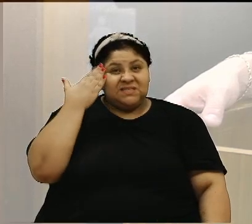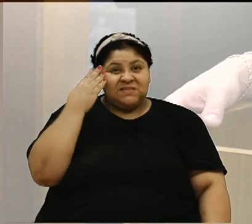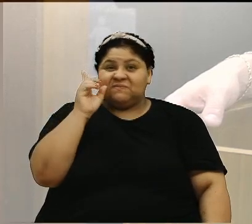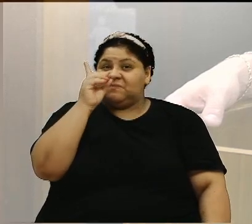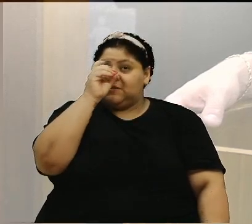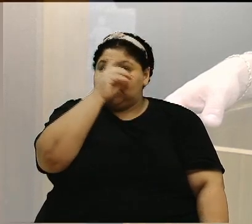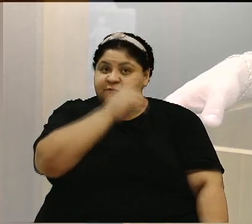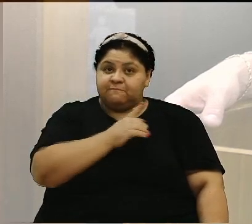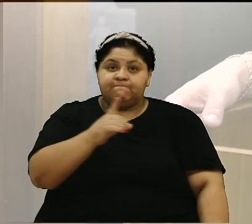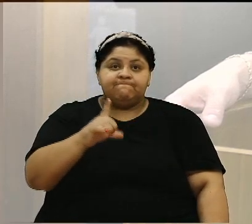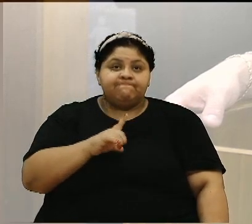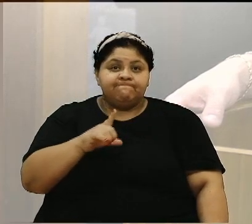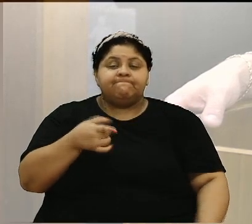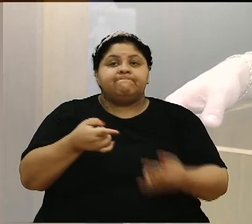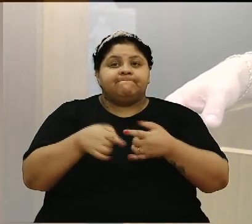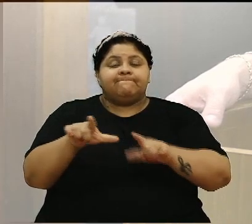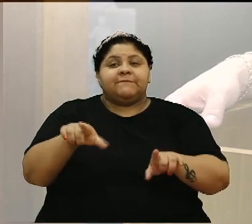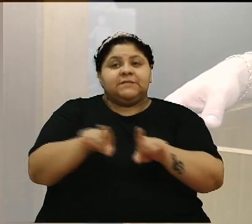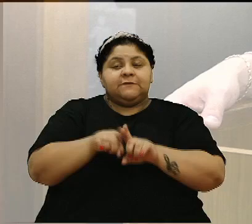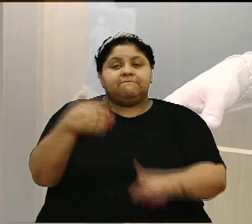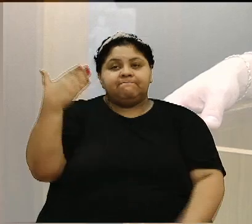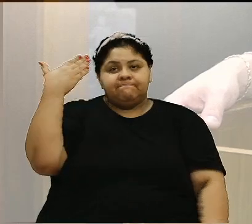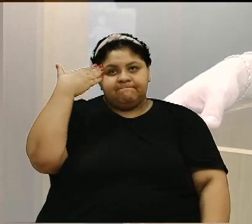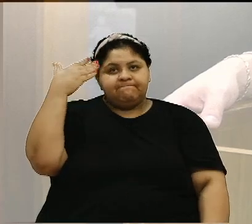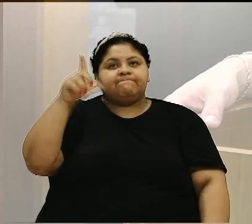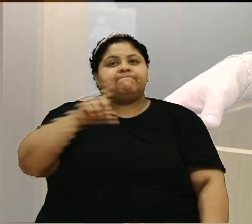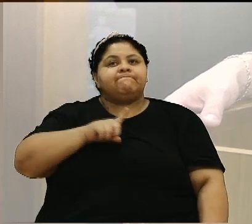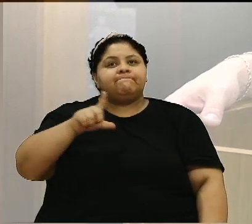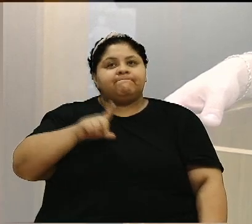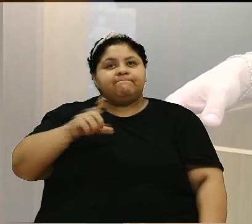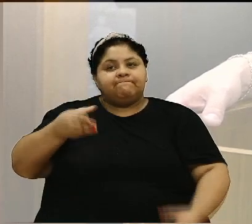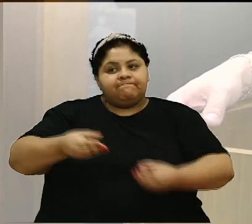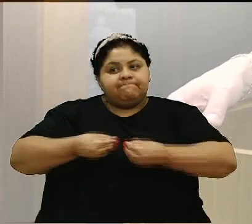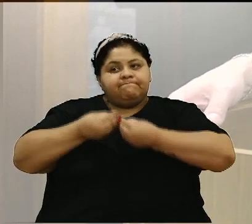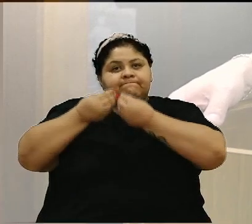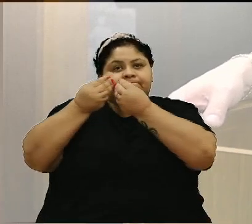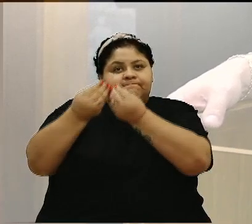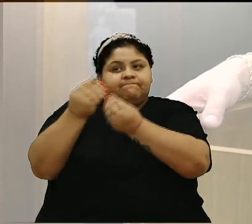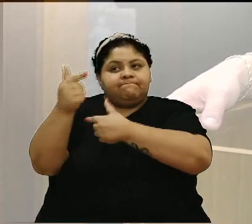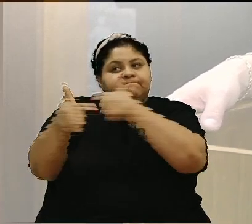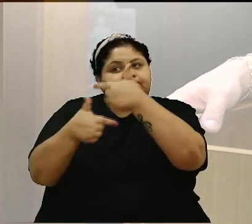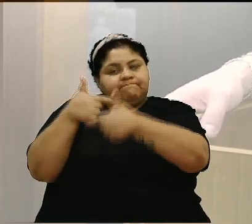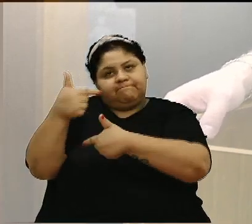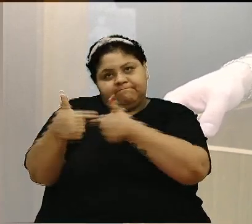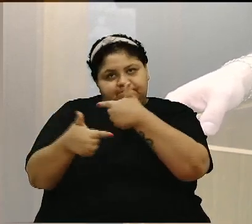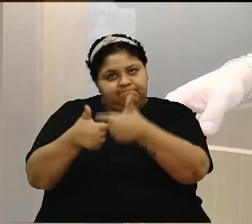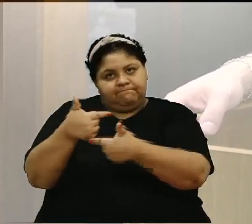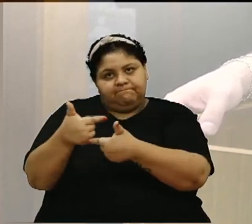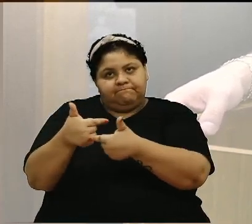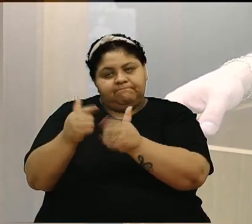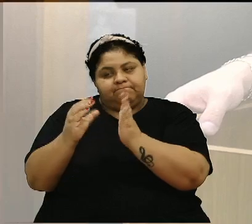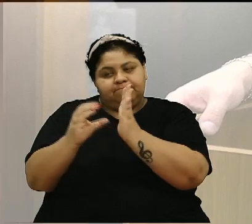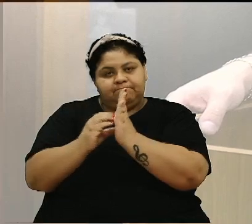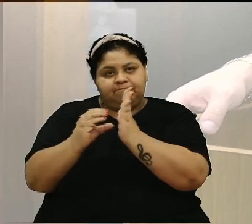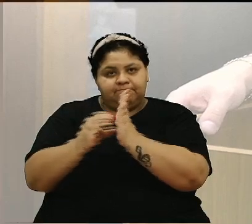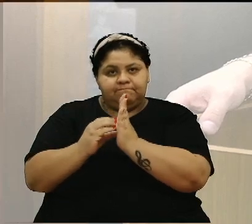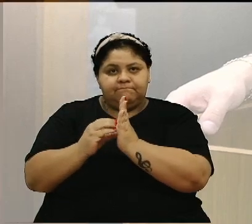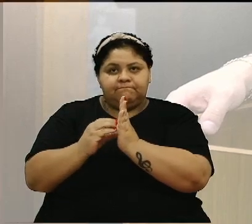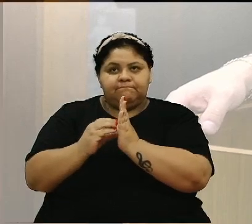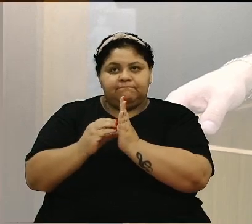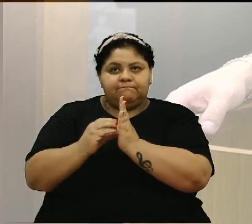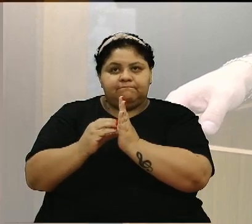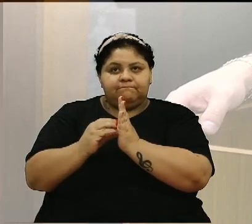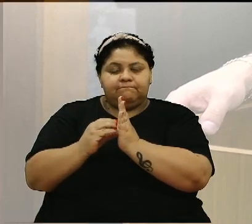que existem, mas a gente também sabe que tem que ser dado condições de trabalho para o servidor que